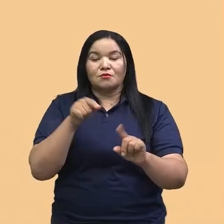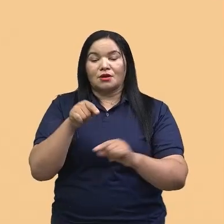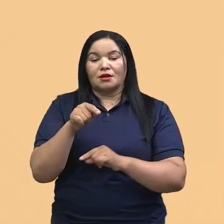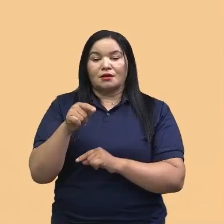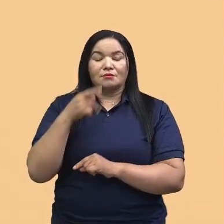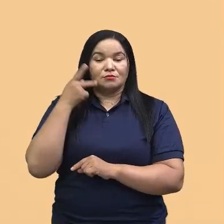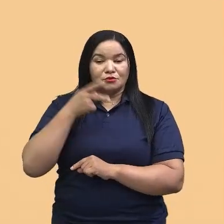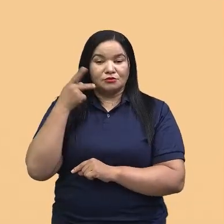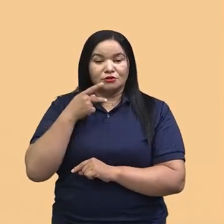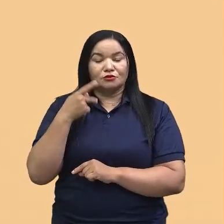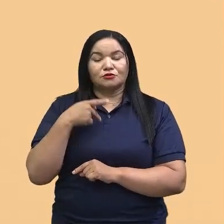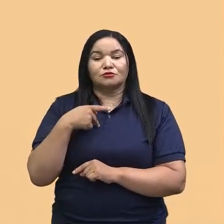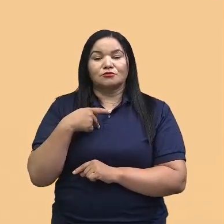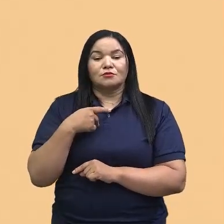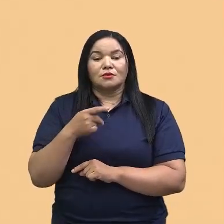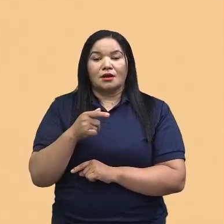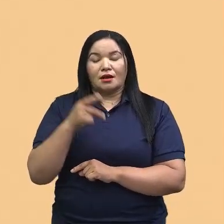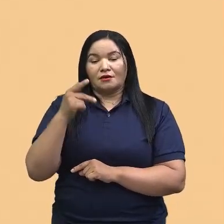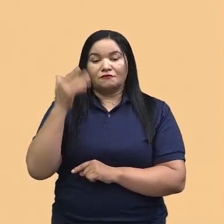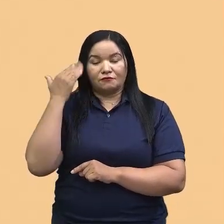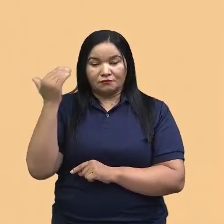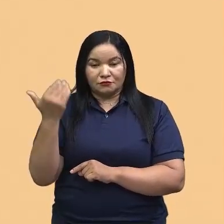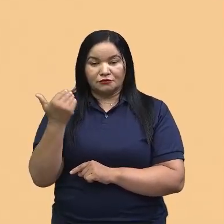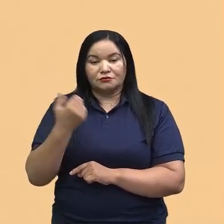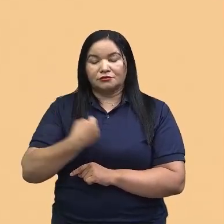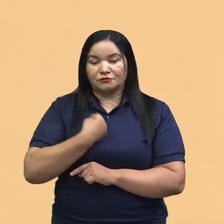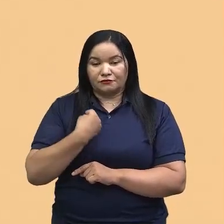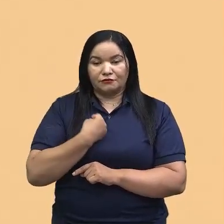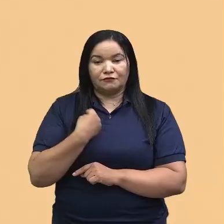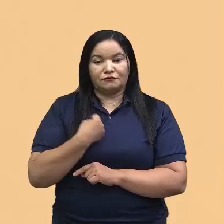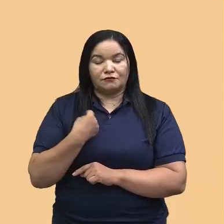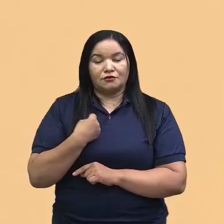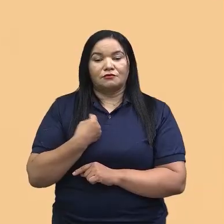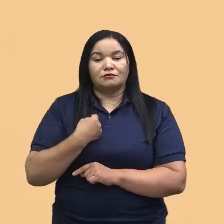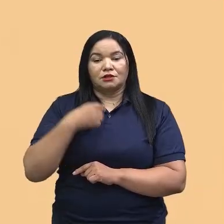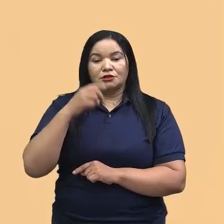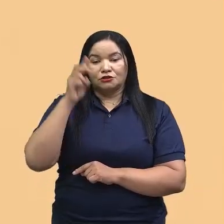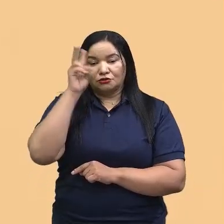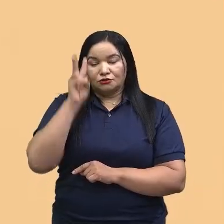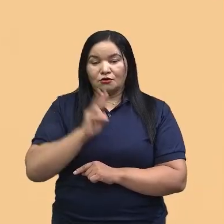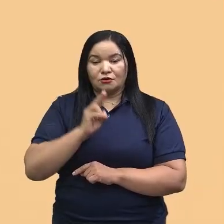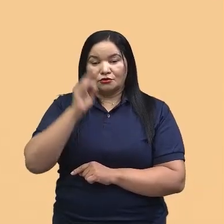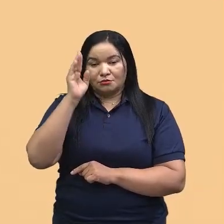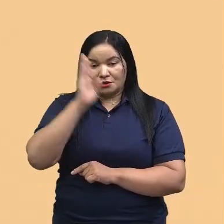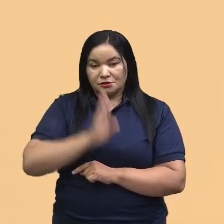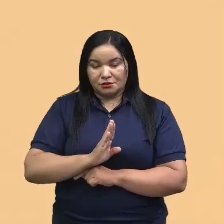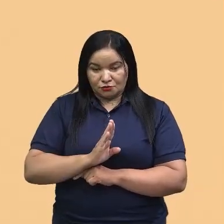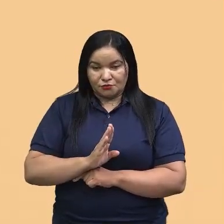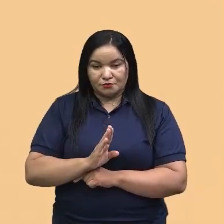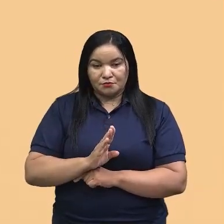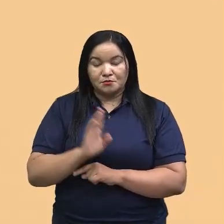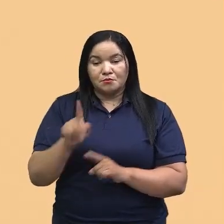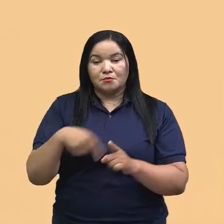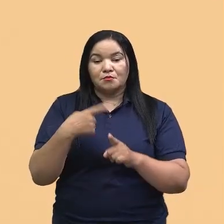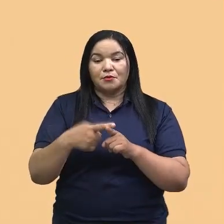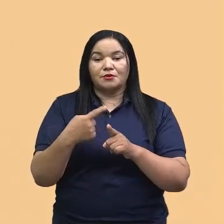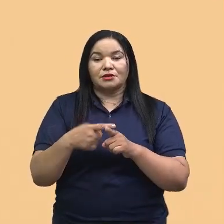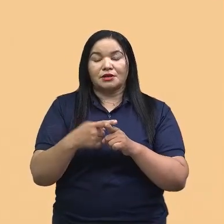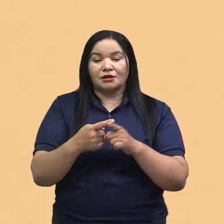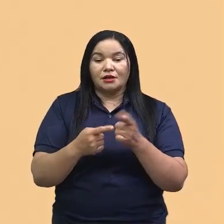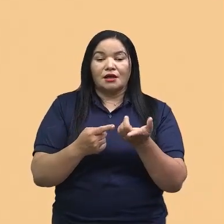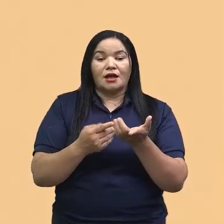mais populares que já viveram, né, dentro da história do Brasil. Então, muito por conta dessa Constituição